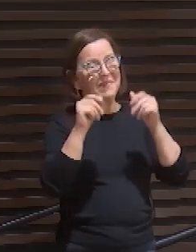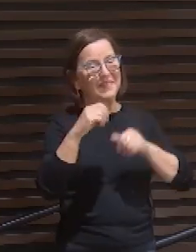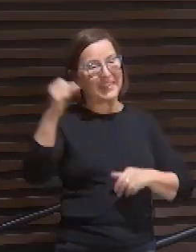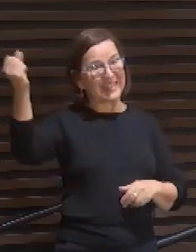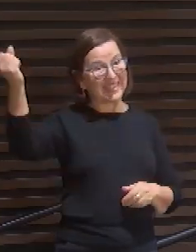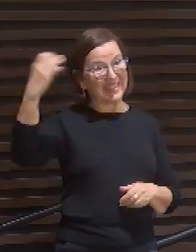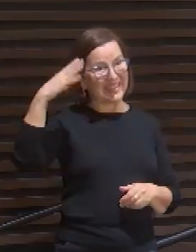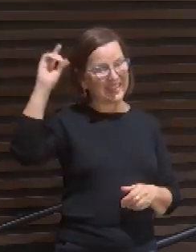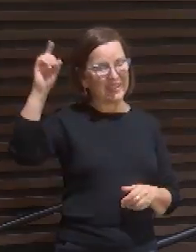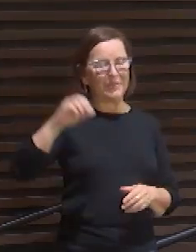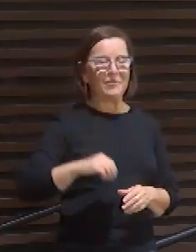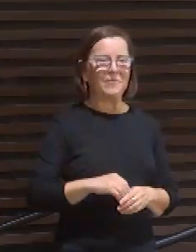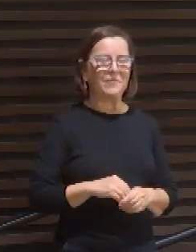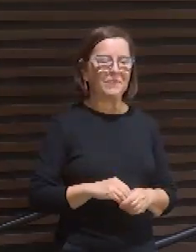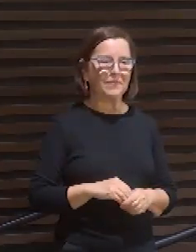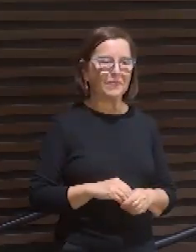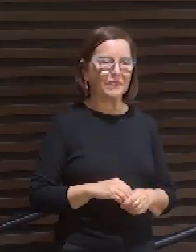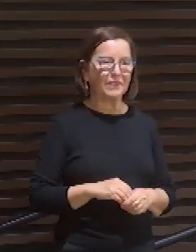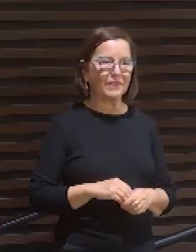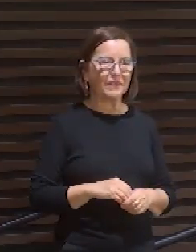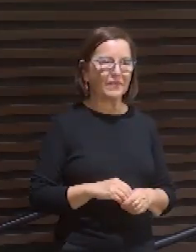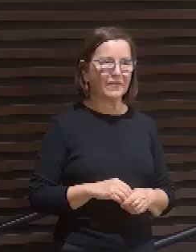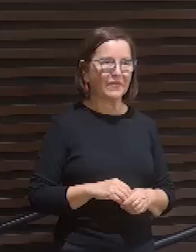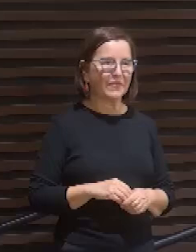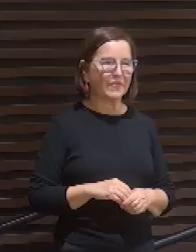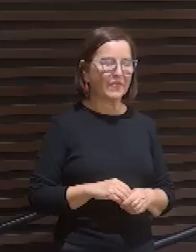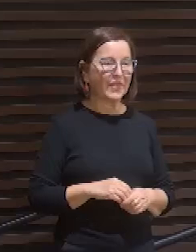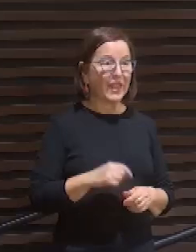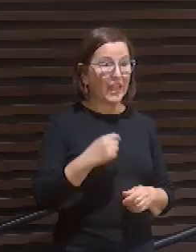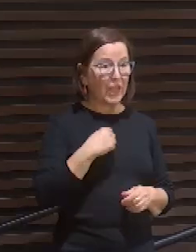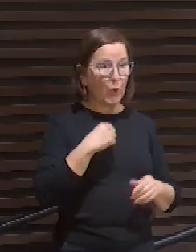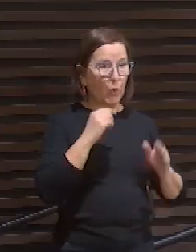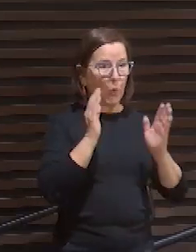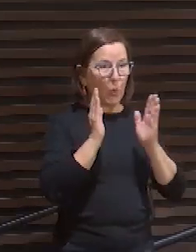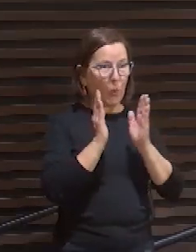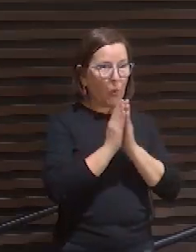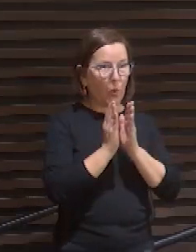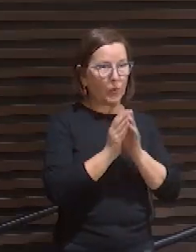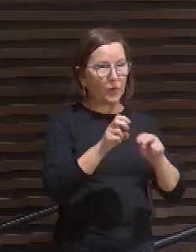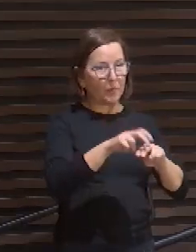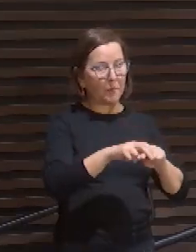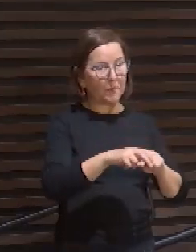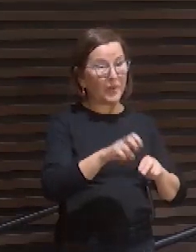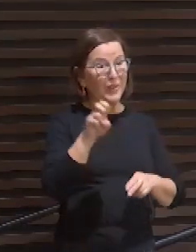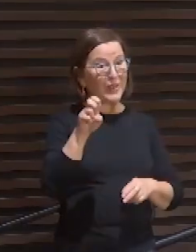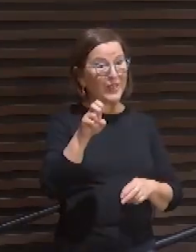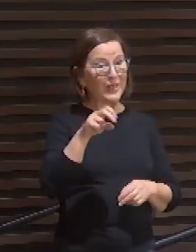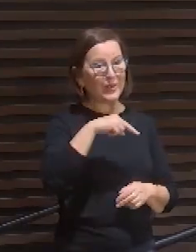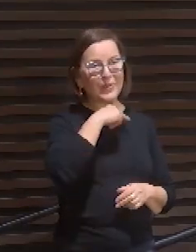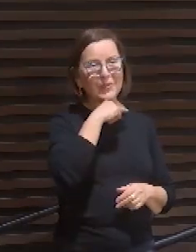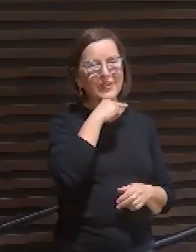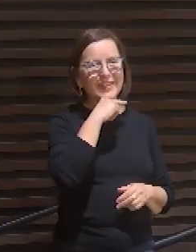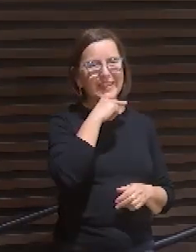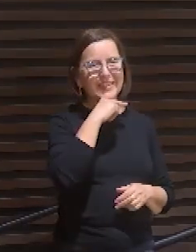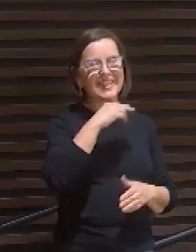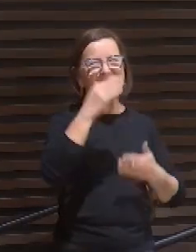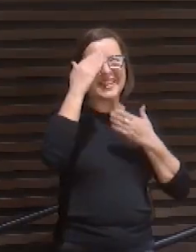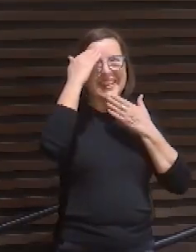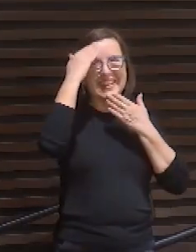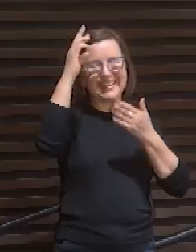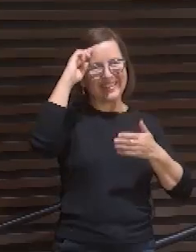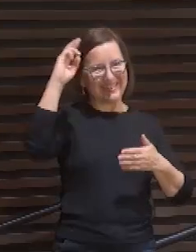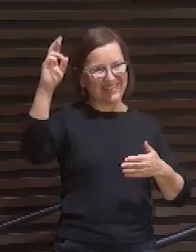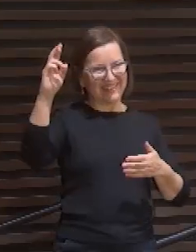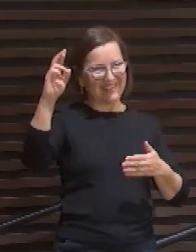Nesse pacote eu oro por 5 netos que eu tenho, agradecendo ao Senhor que